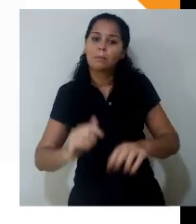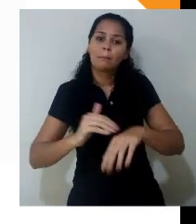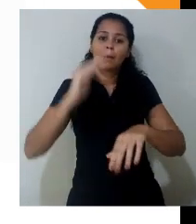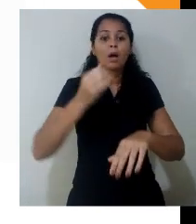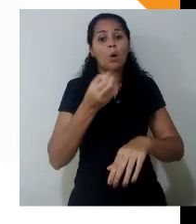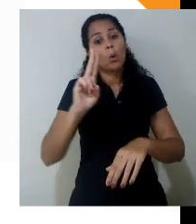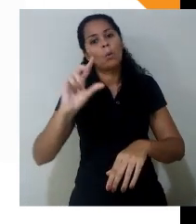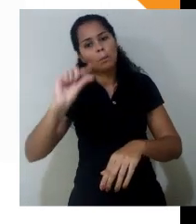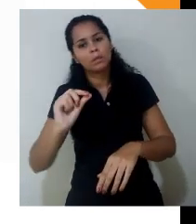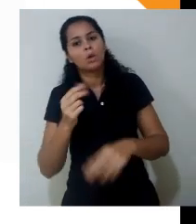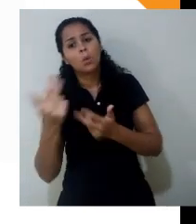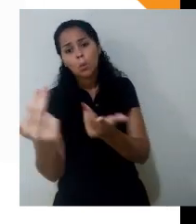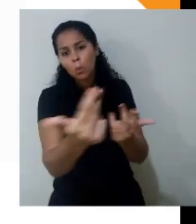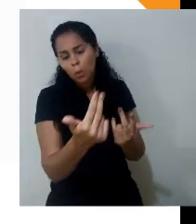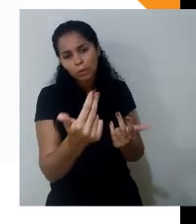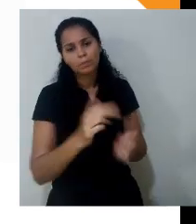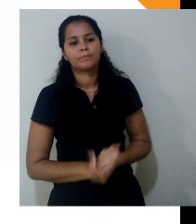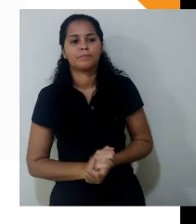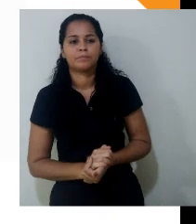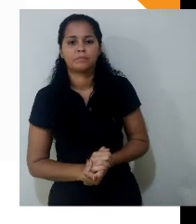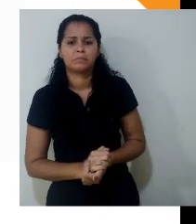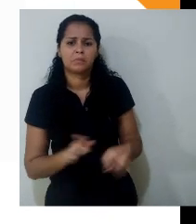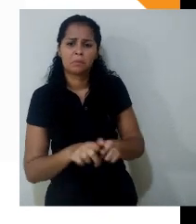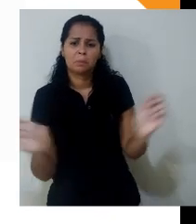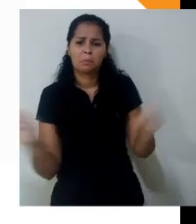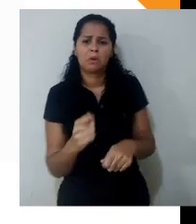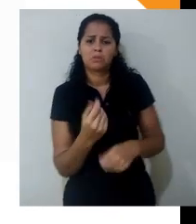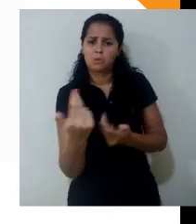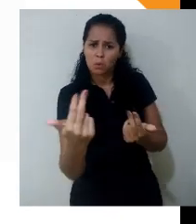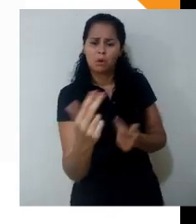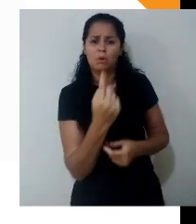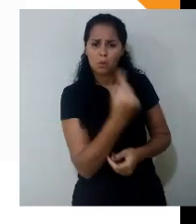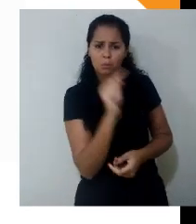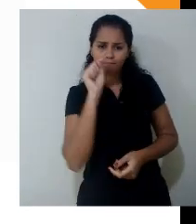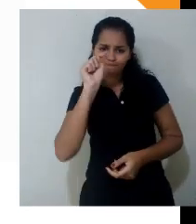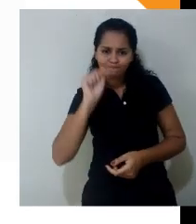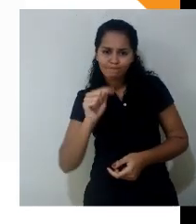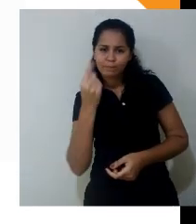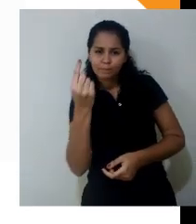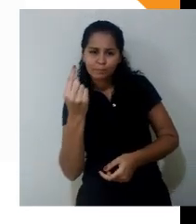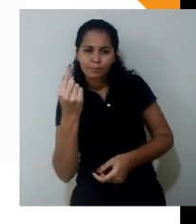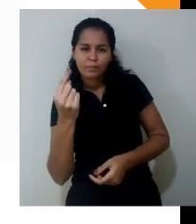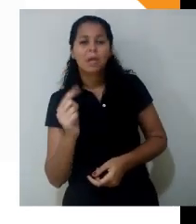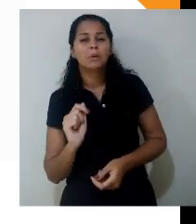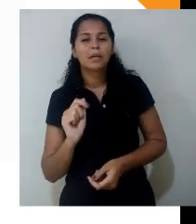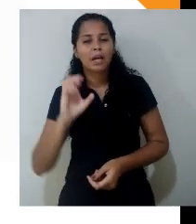Nesse caso, a gente teria uma escala 1 para 1. Essa escala a gente chama de escala